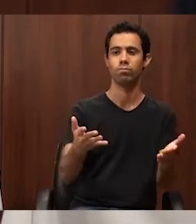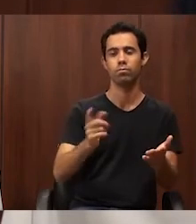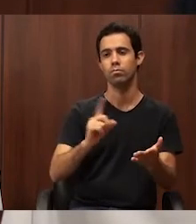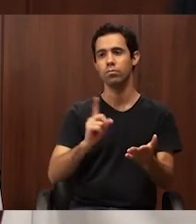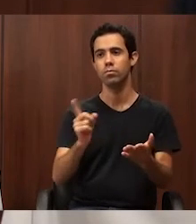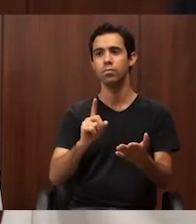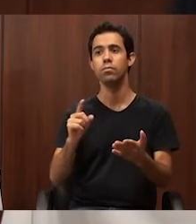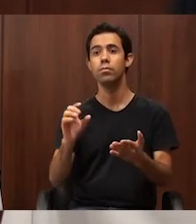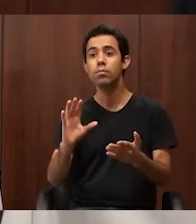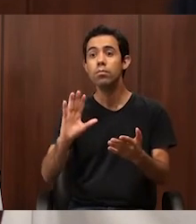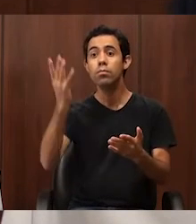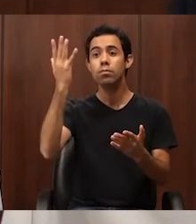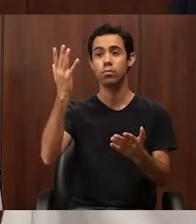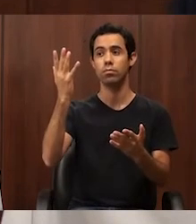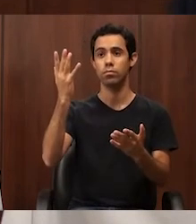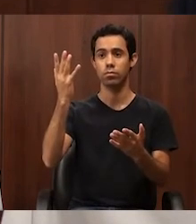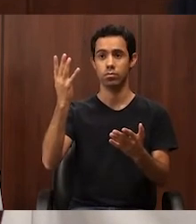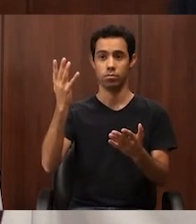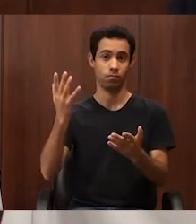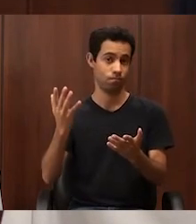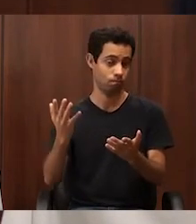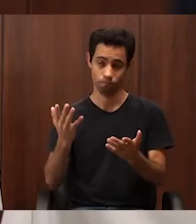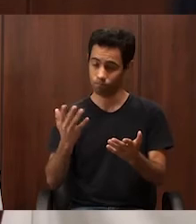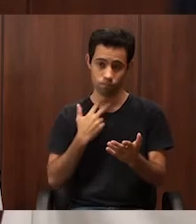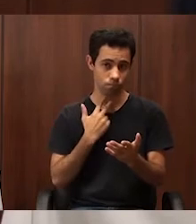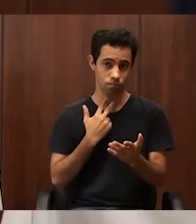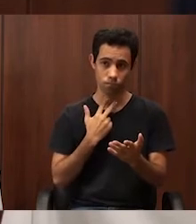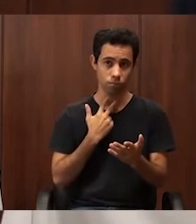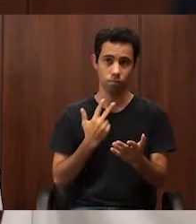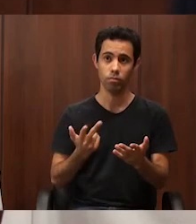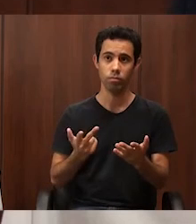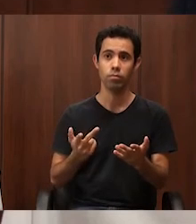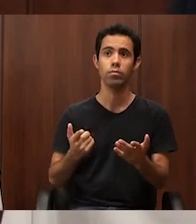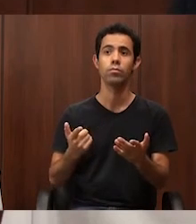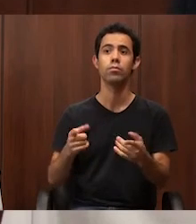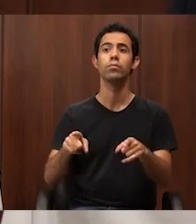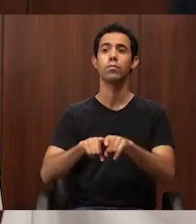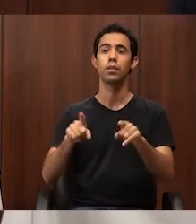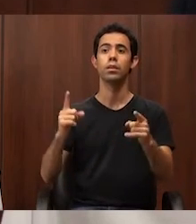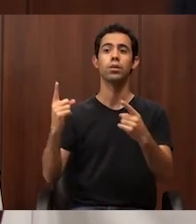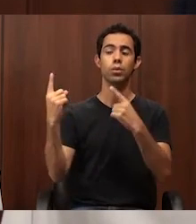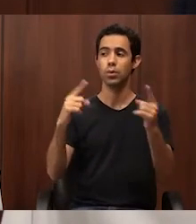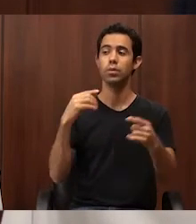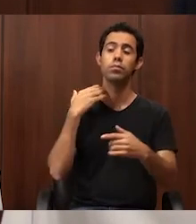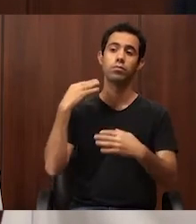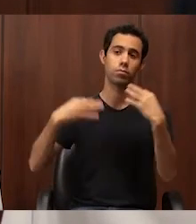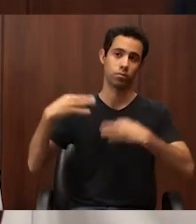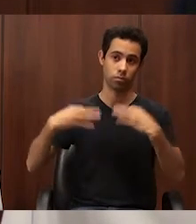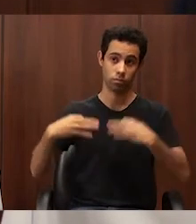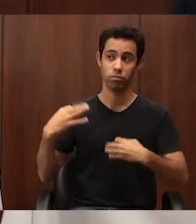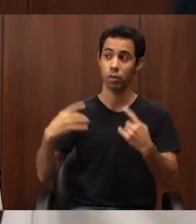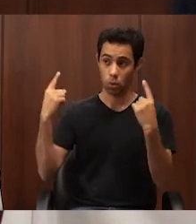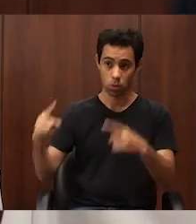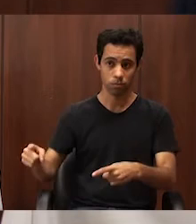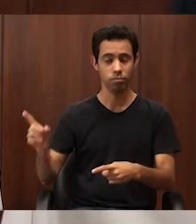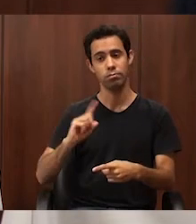não deveria acontecer, tá? Se isso realmente está acontecendo, e é como eu disse, eu não sou contra a judicialização, muito pelo contrário, eu acredito que o Estado